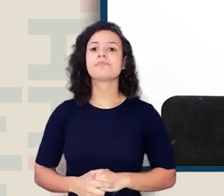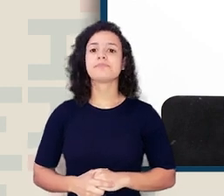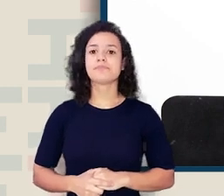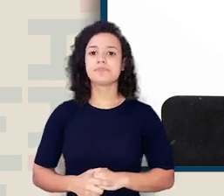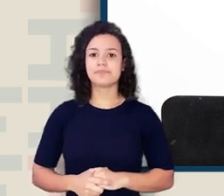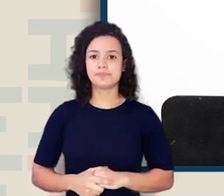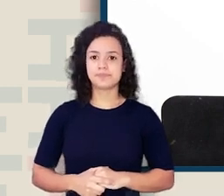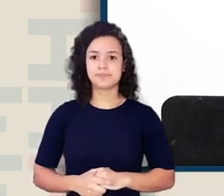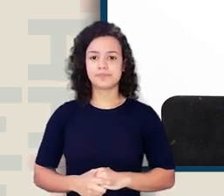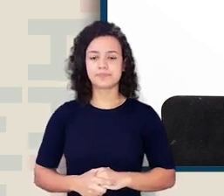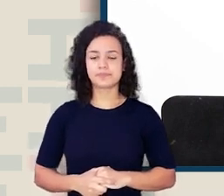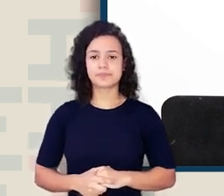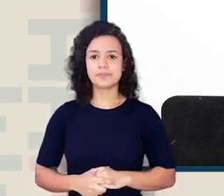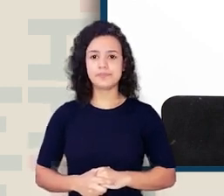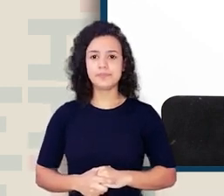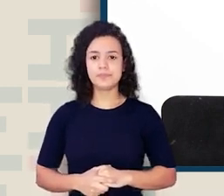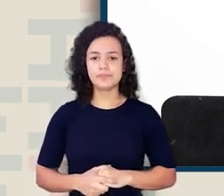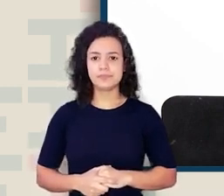Fechado,